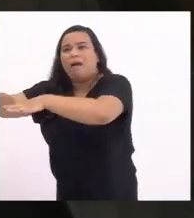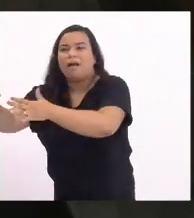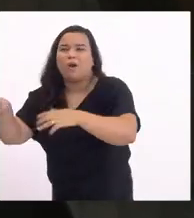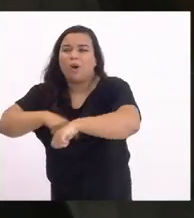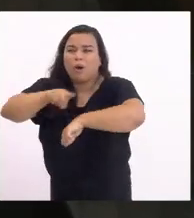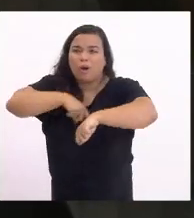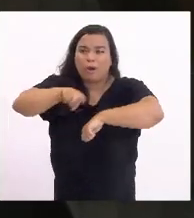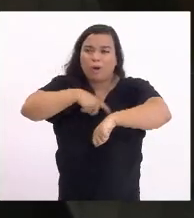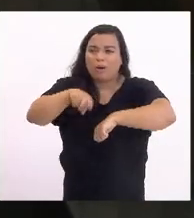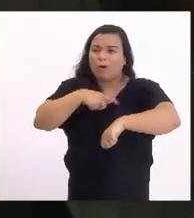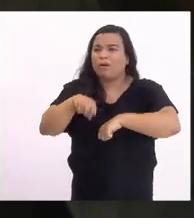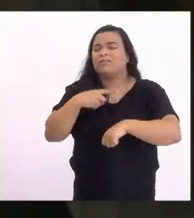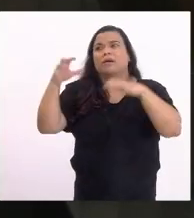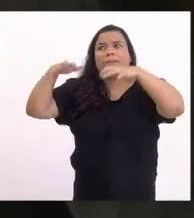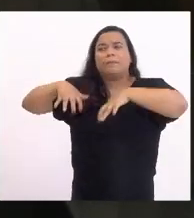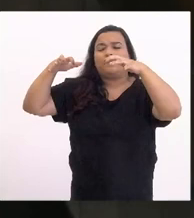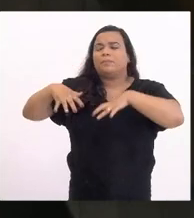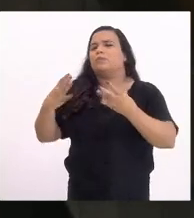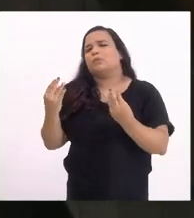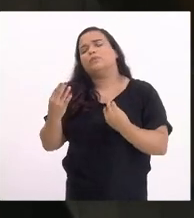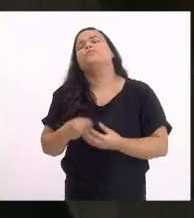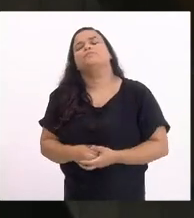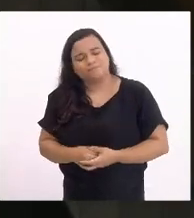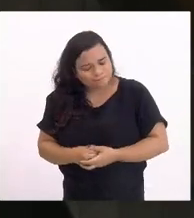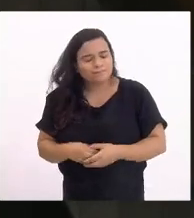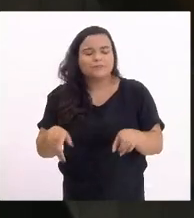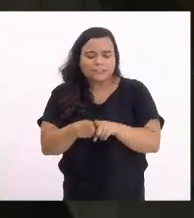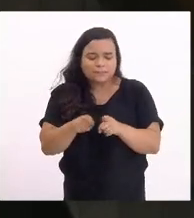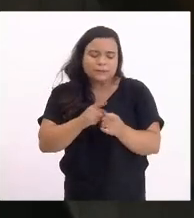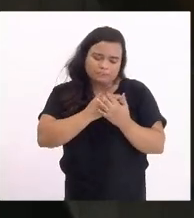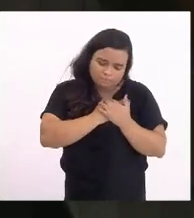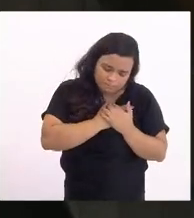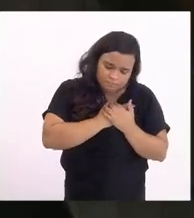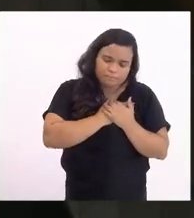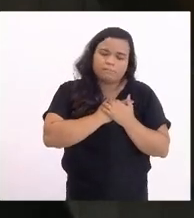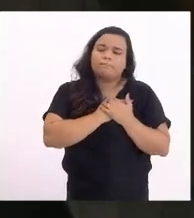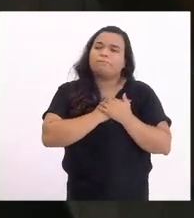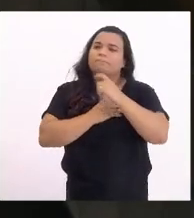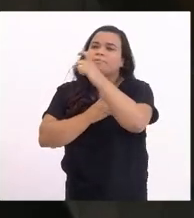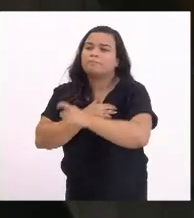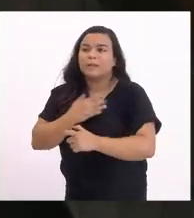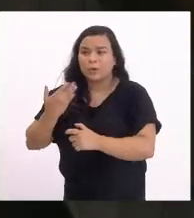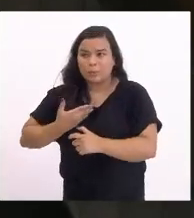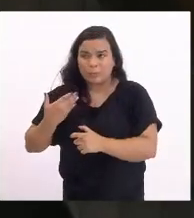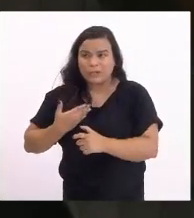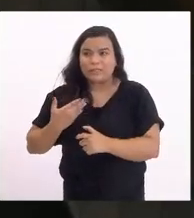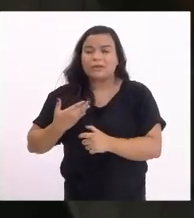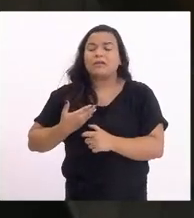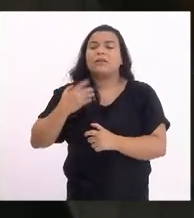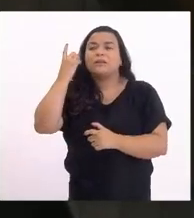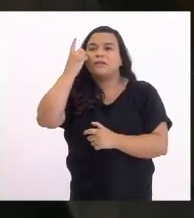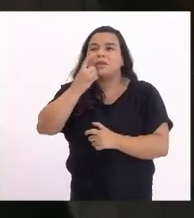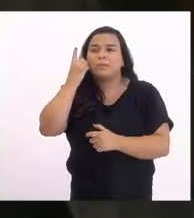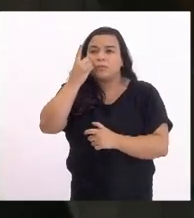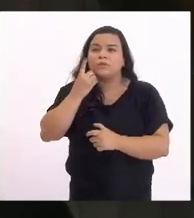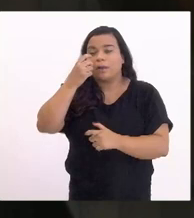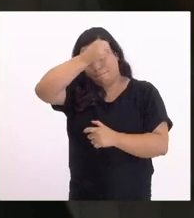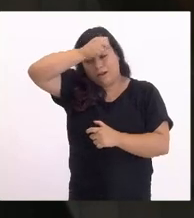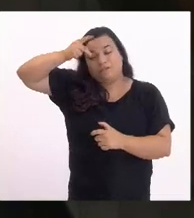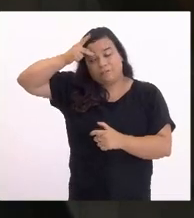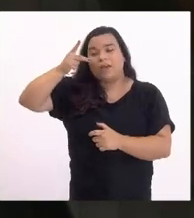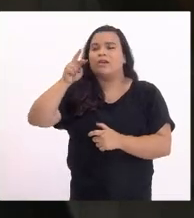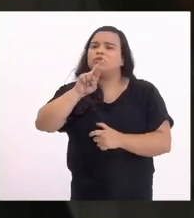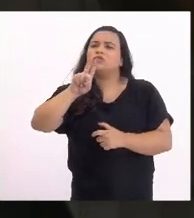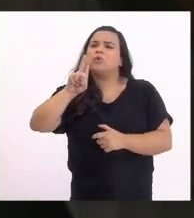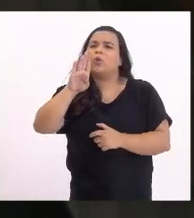horas. Quero também manifestar minha solidariedade ao nosso querido companheiro Marta, deputado prefeito Rubens Bontempo,